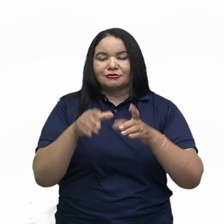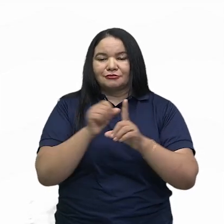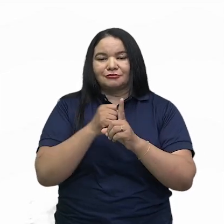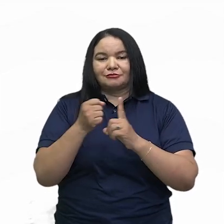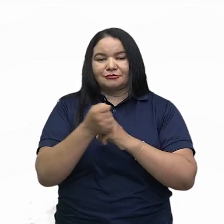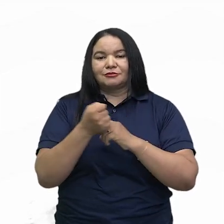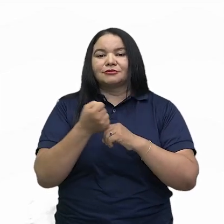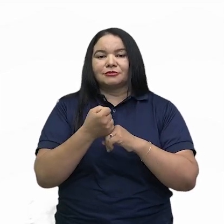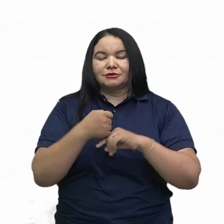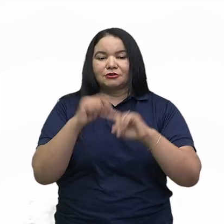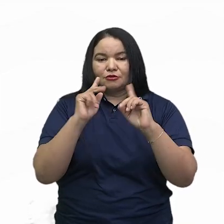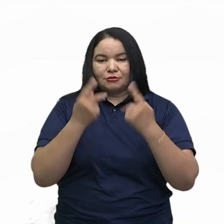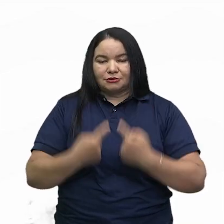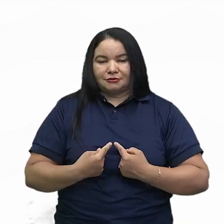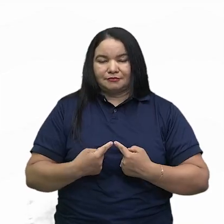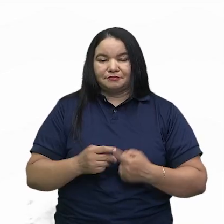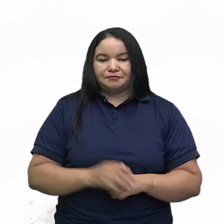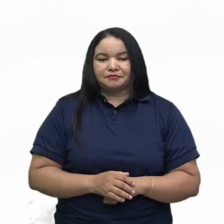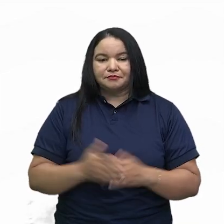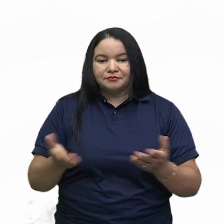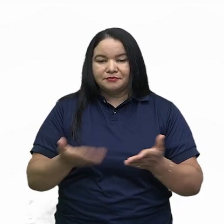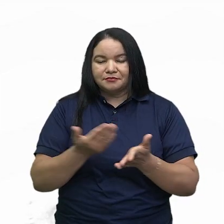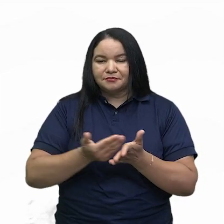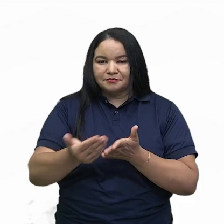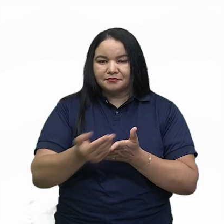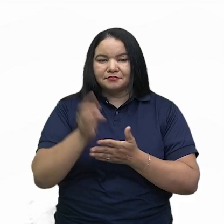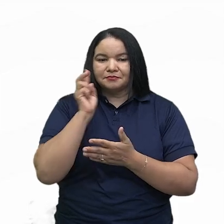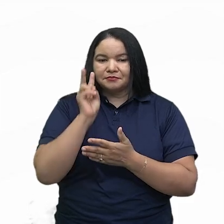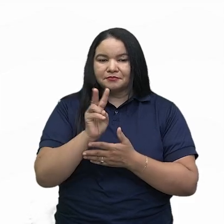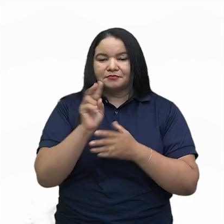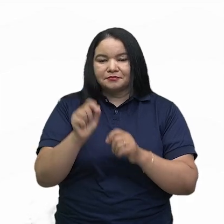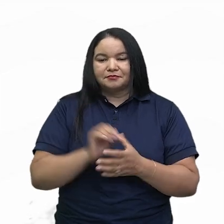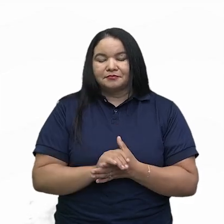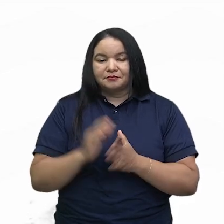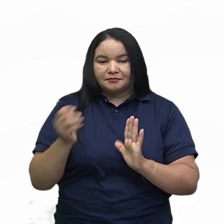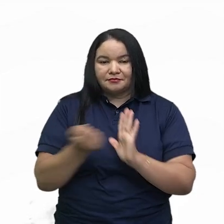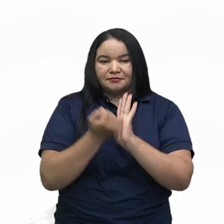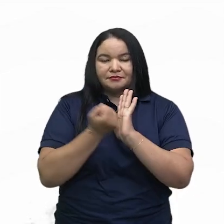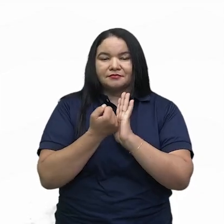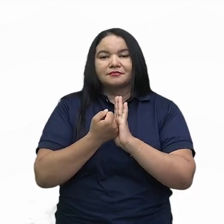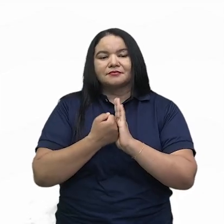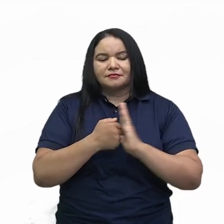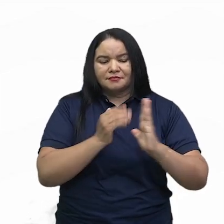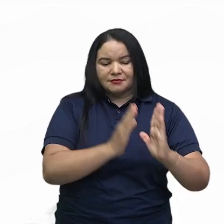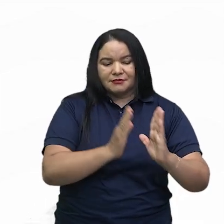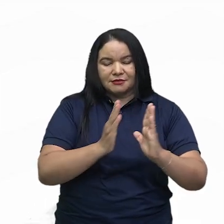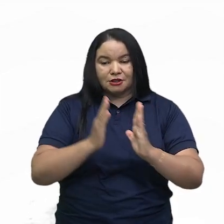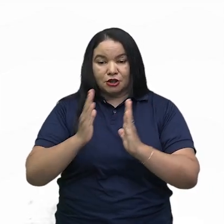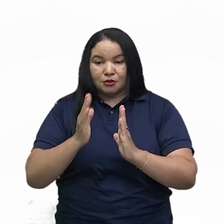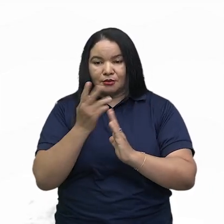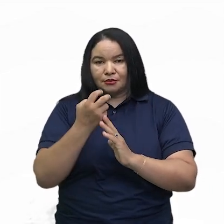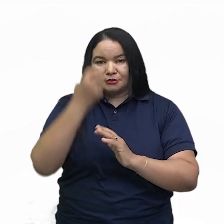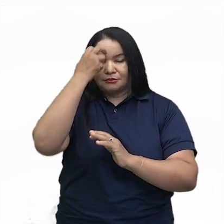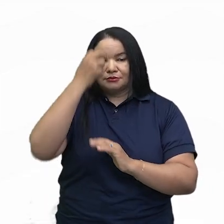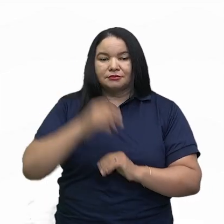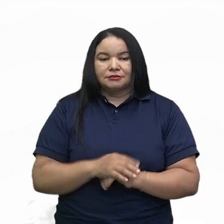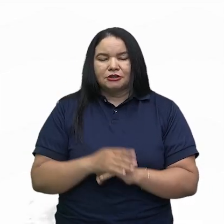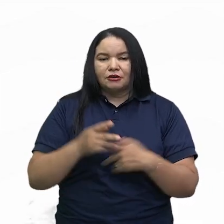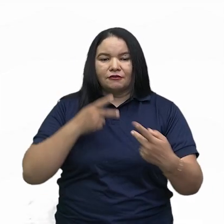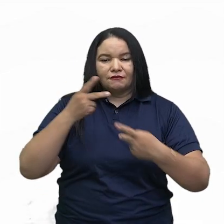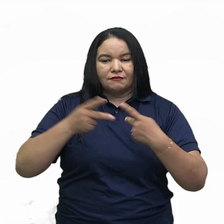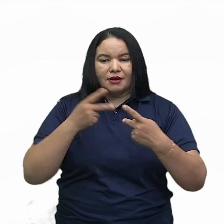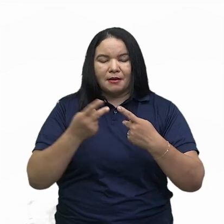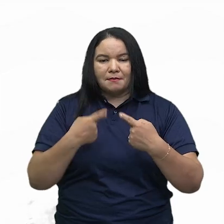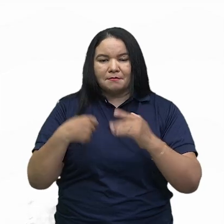da humanidade. E vamos começar vendo que o patrimônio ele pode ser dividido em patrimônio cultural. E quando falamos